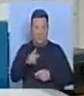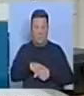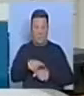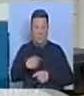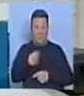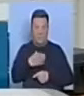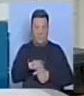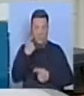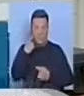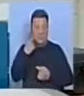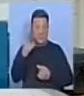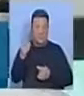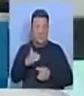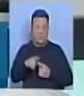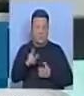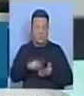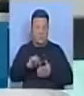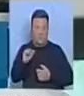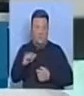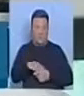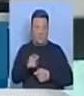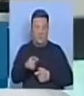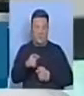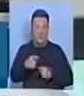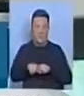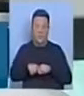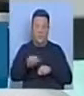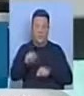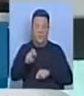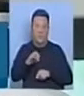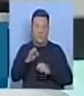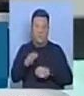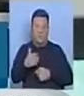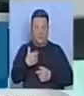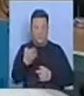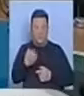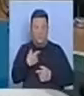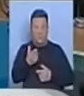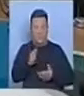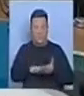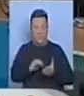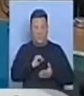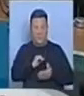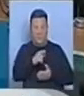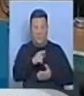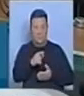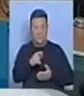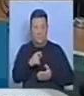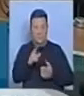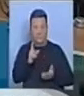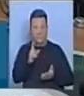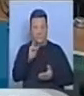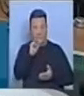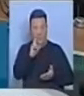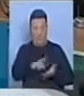apreensão com as notícias que chegam dos Estados Unidos para as políticas ambientais. Estive com os colegas dos Estados